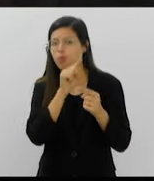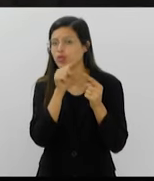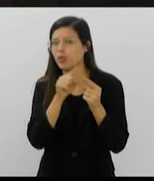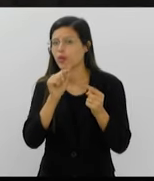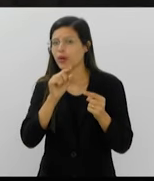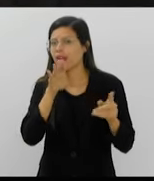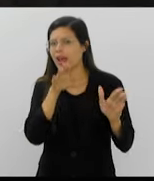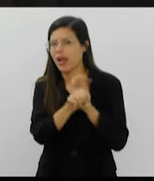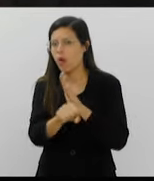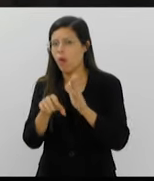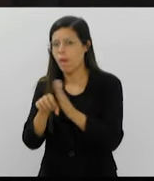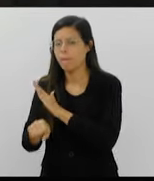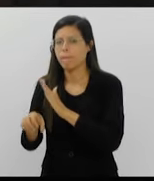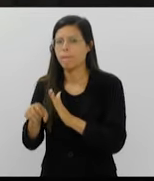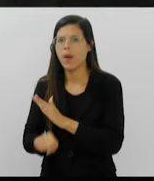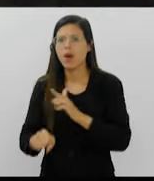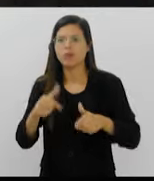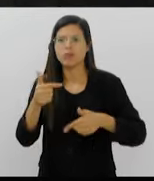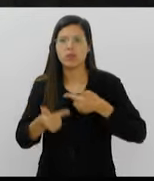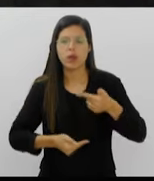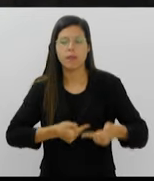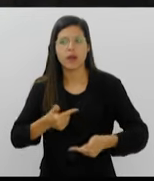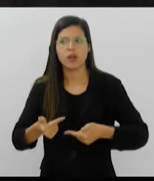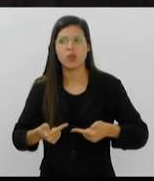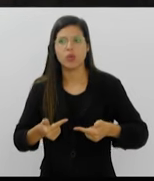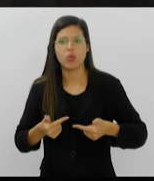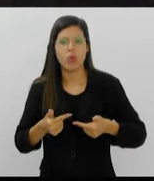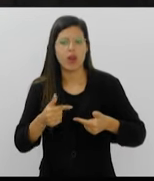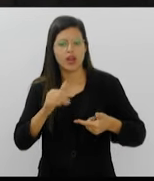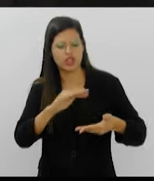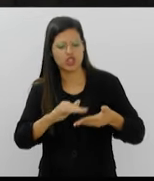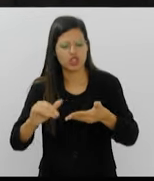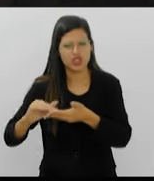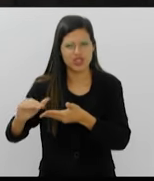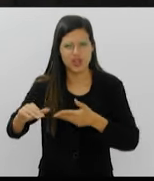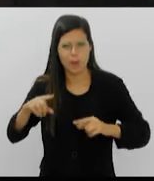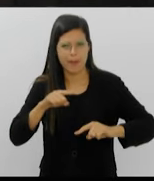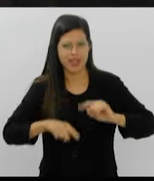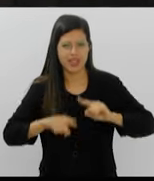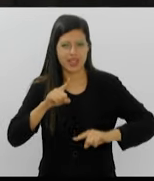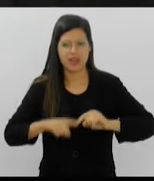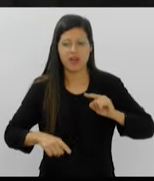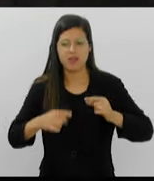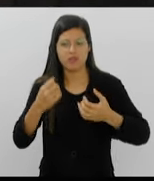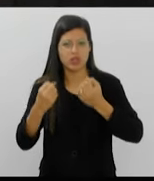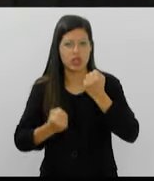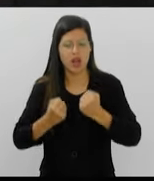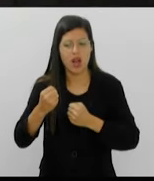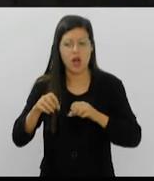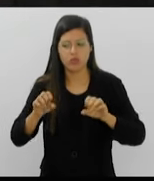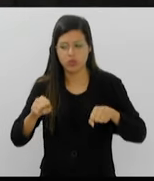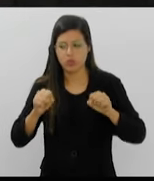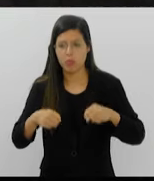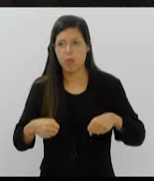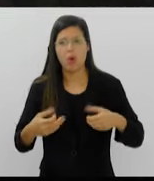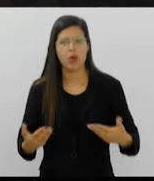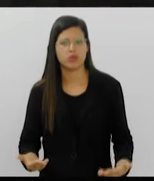aquilo lá virou desmanche de veículos, porra. E que deve estar correndo no mercado